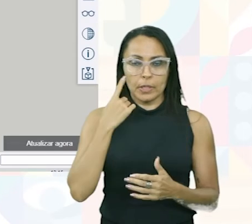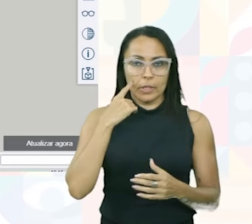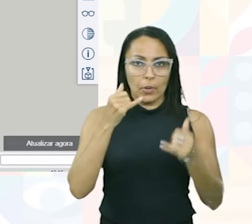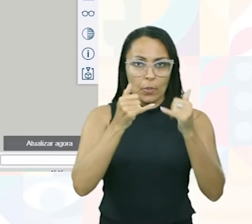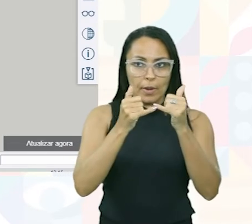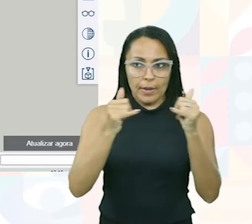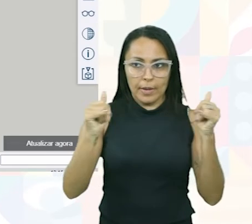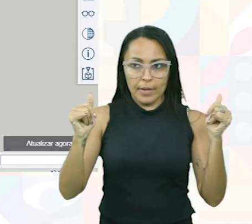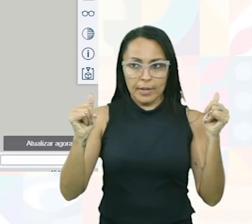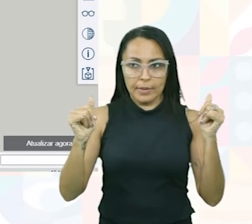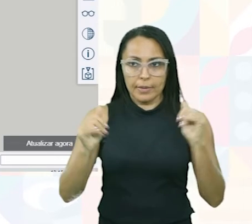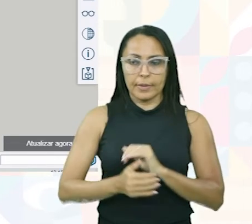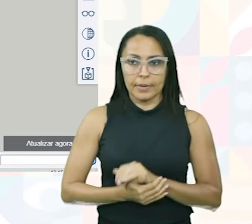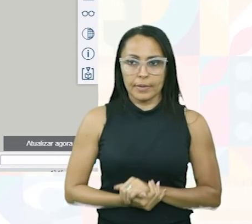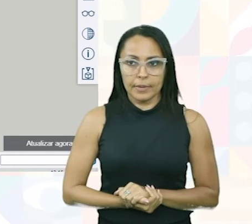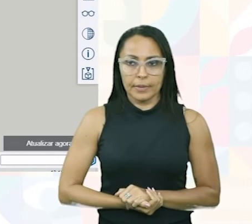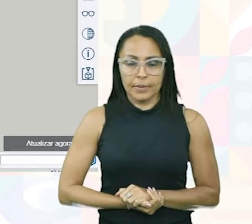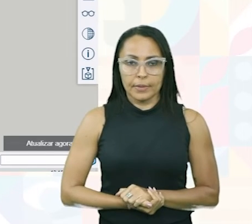um arco.